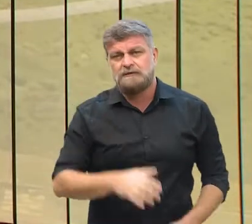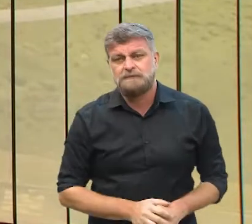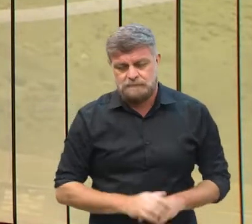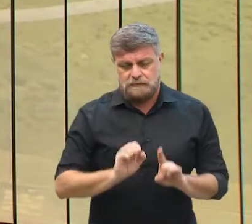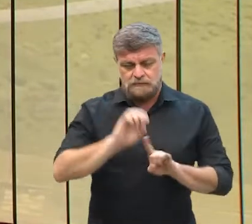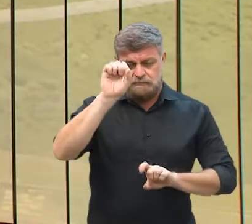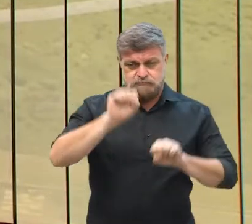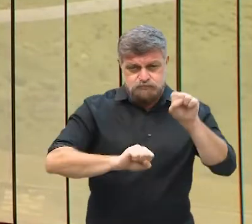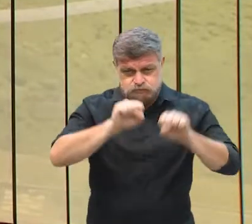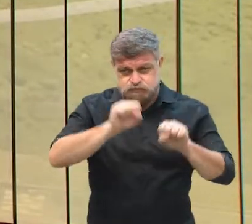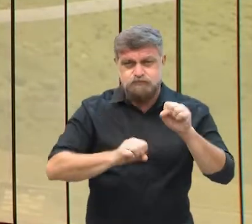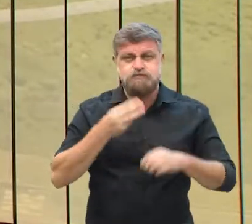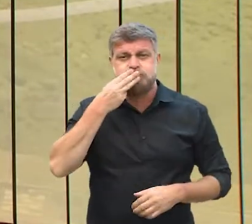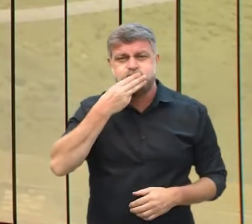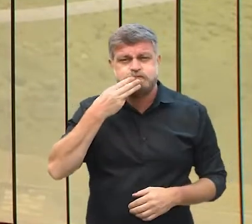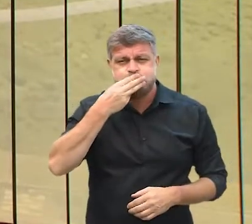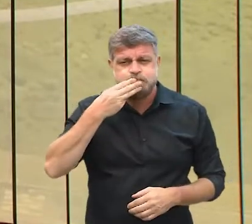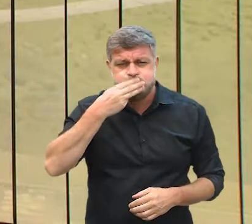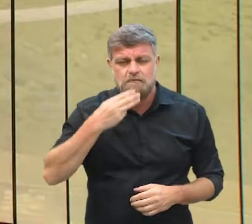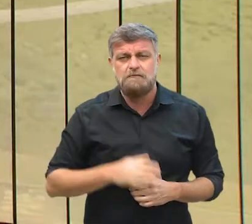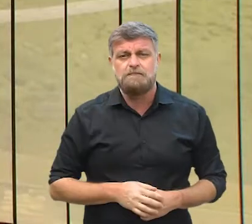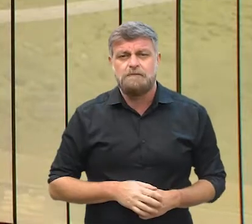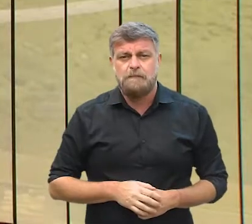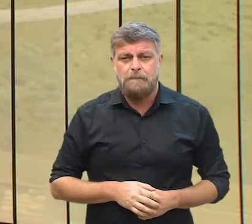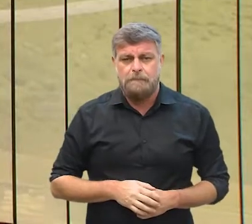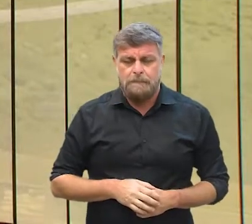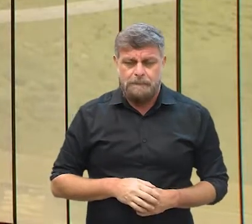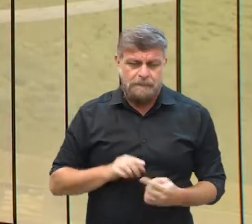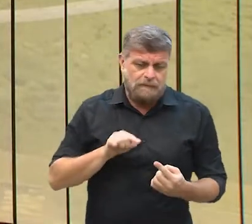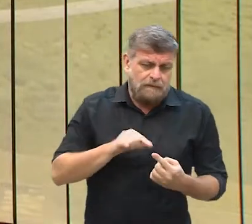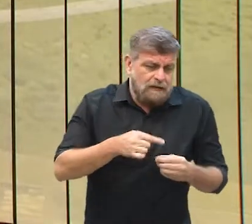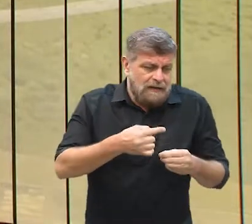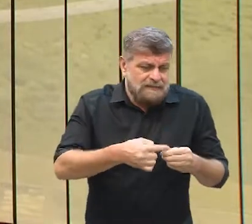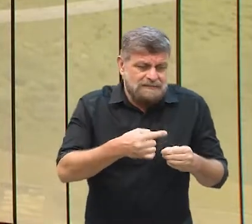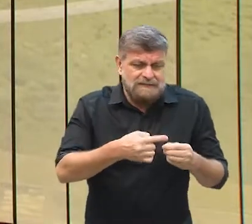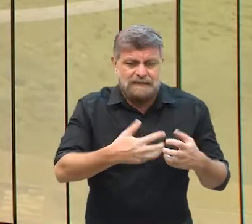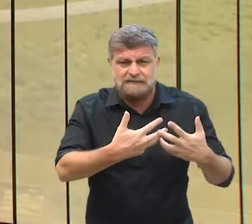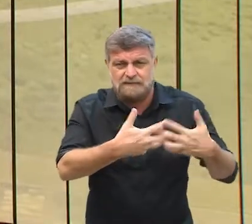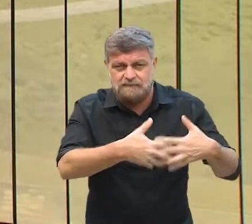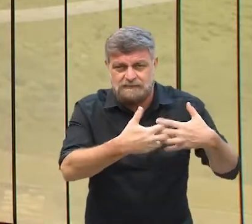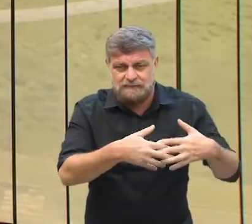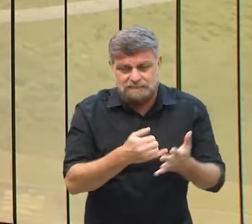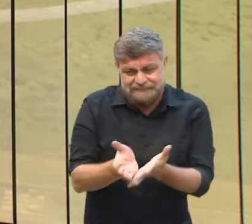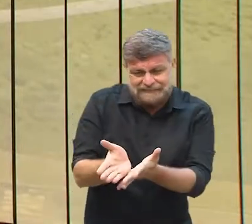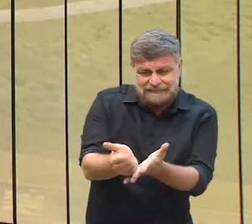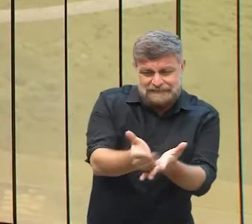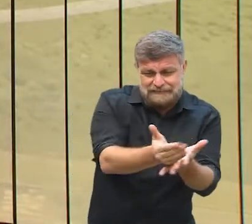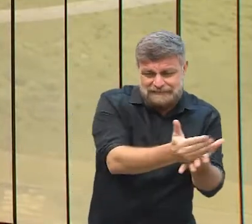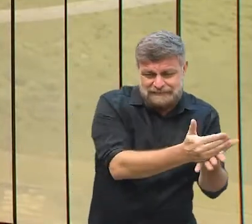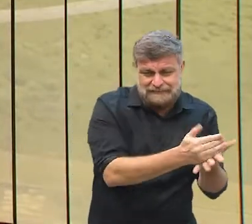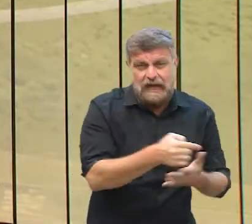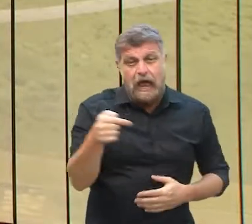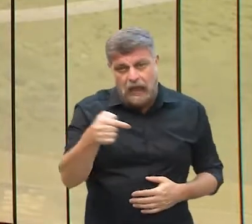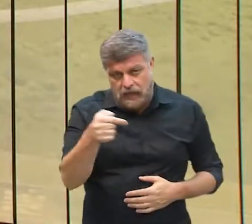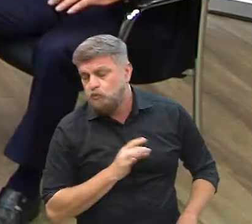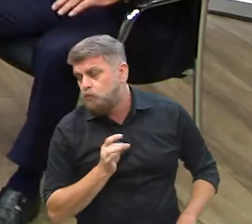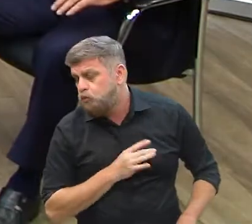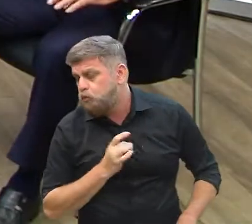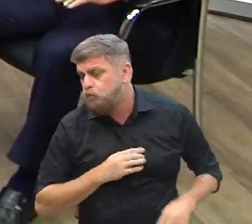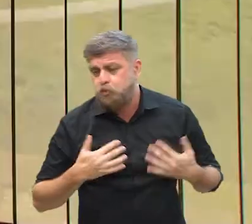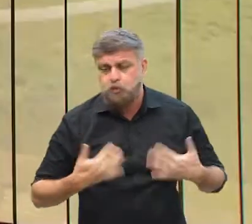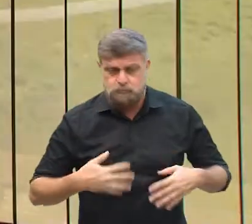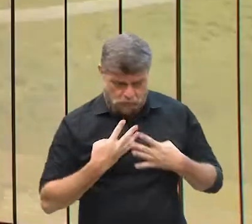eu completei 18 anos, meu pai disse: vai embora, senão você vai morrer que nem eu, porque ele cortava cana, ele carpia